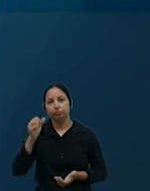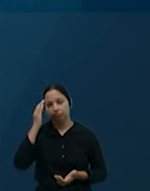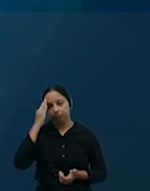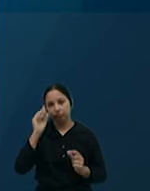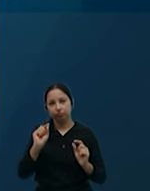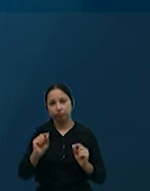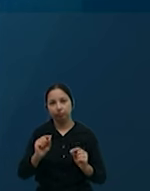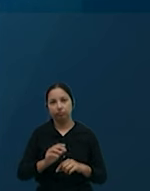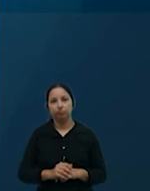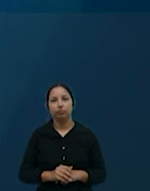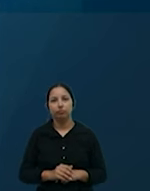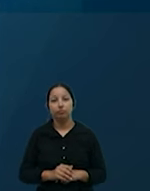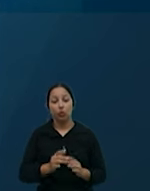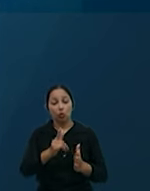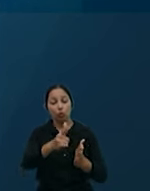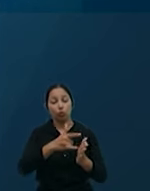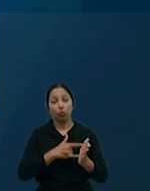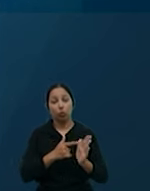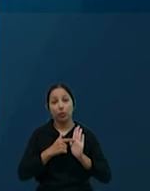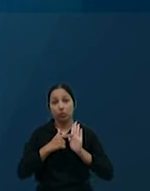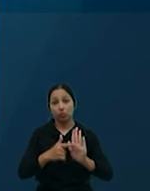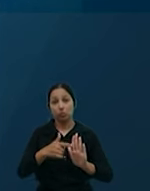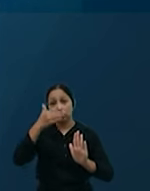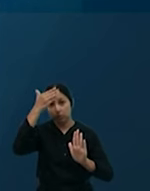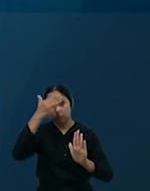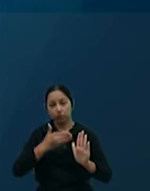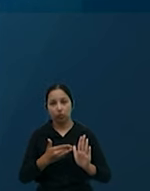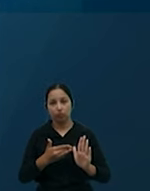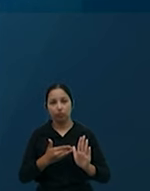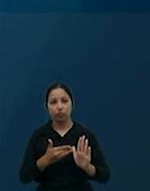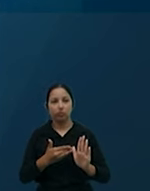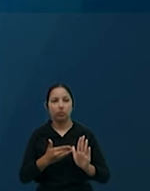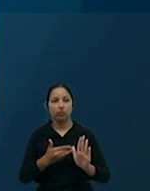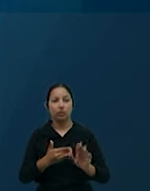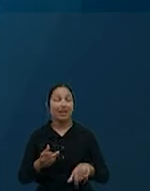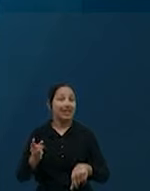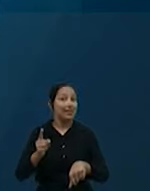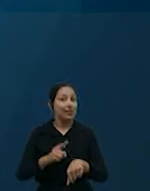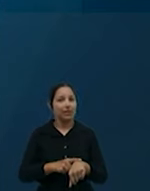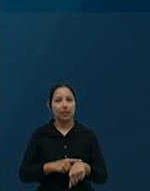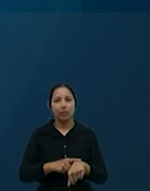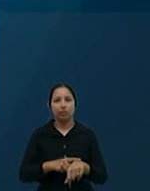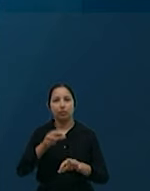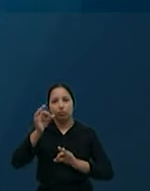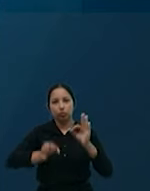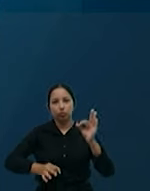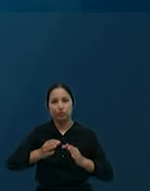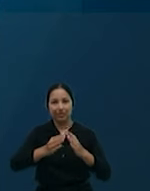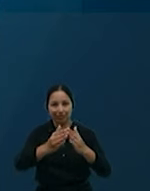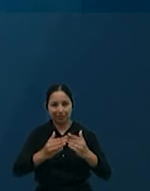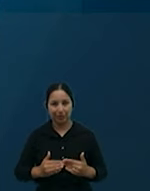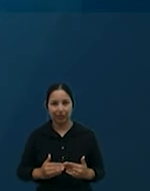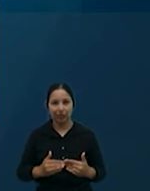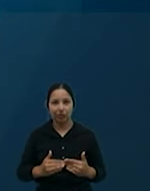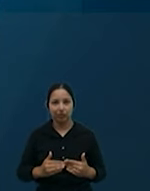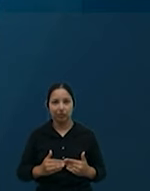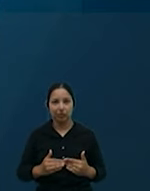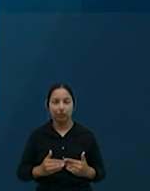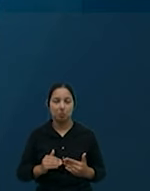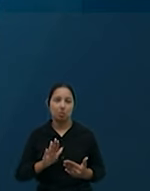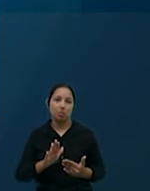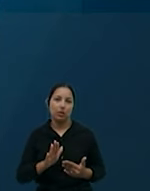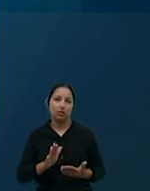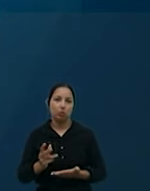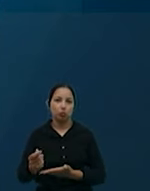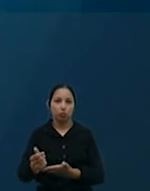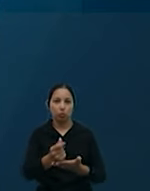jeito é apresentado somente por ocasião do processo judicial, os efeitos financeiros não podem retroagir